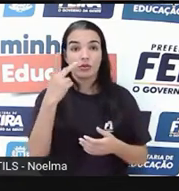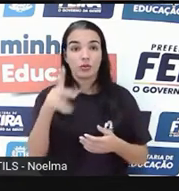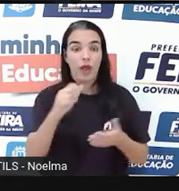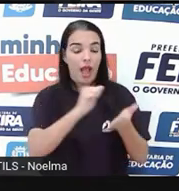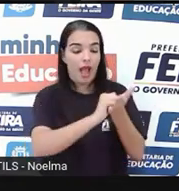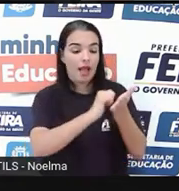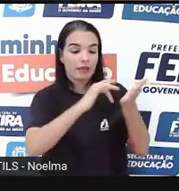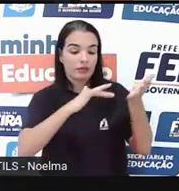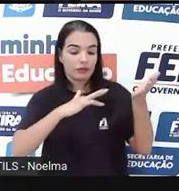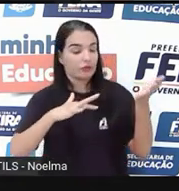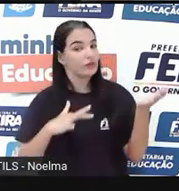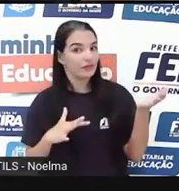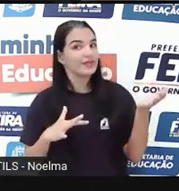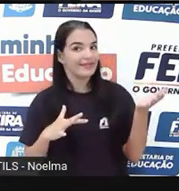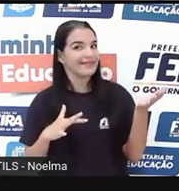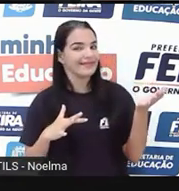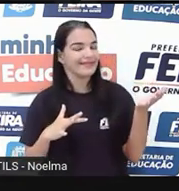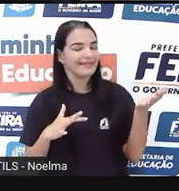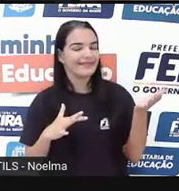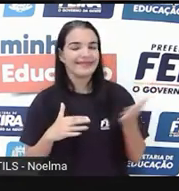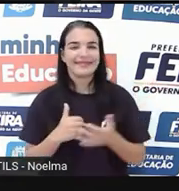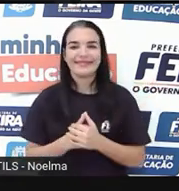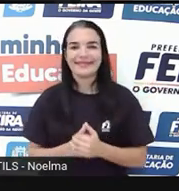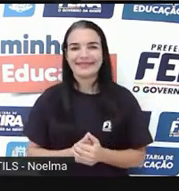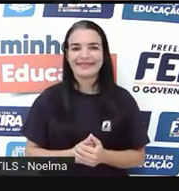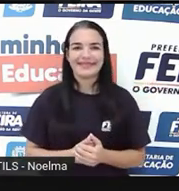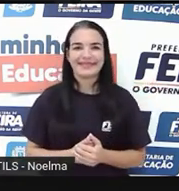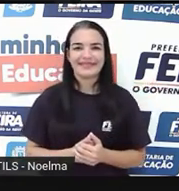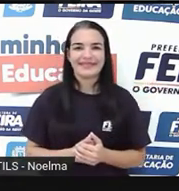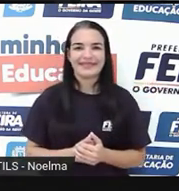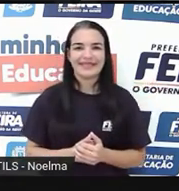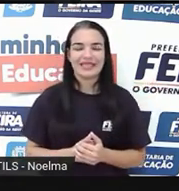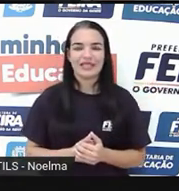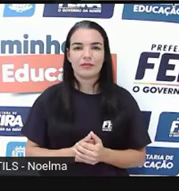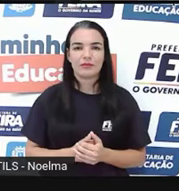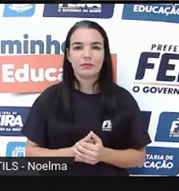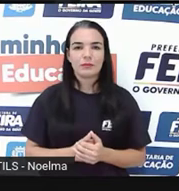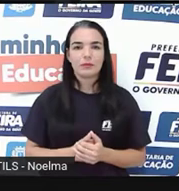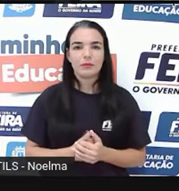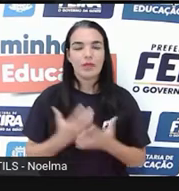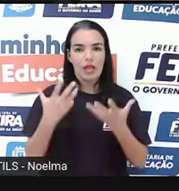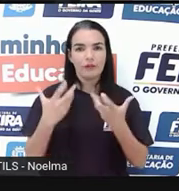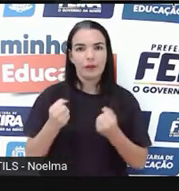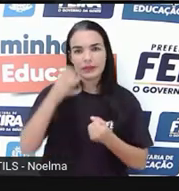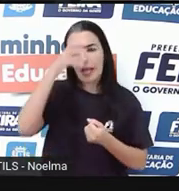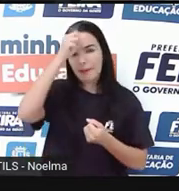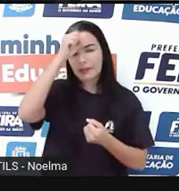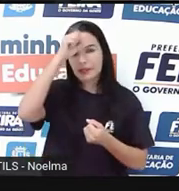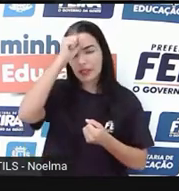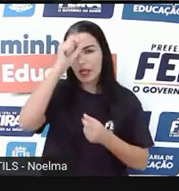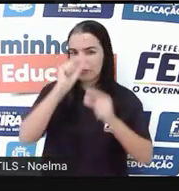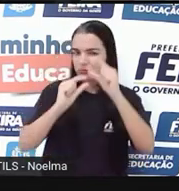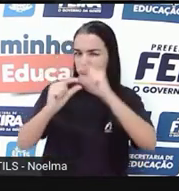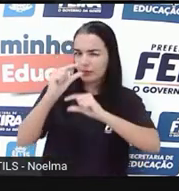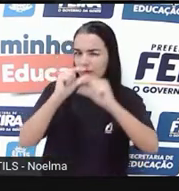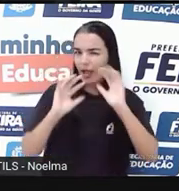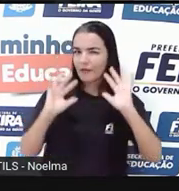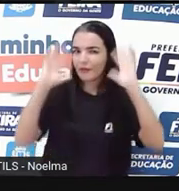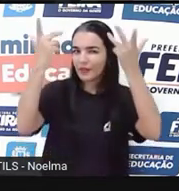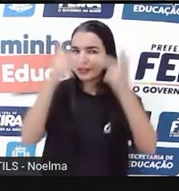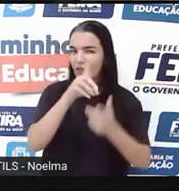da nossa online activity, da nossa atividade online. Então vamos aprender um pouco mais sobre o